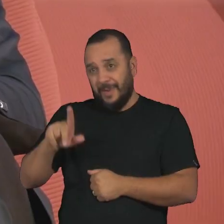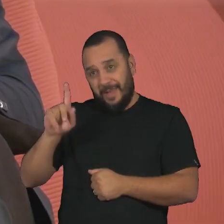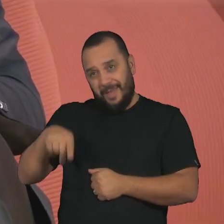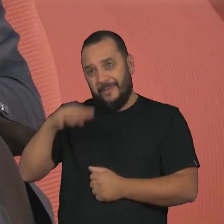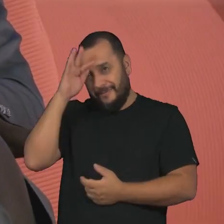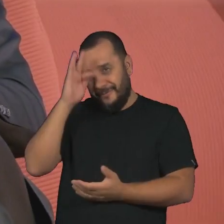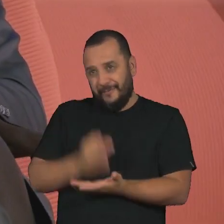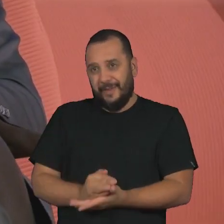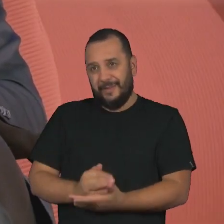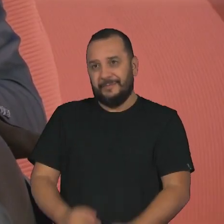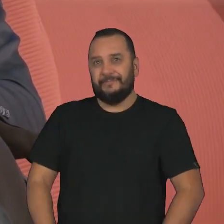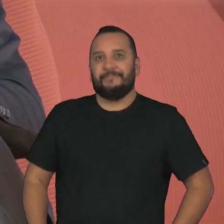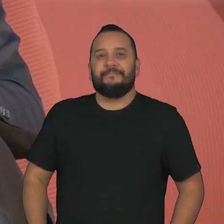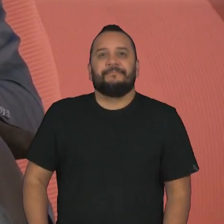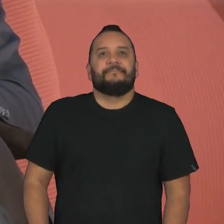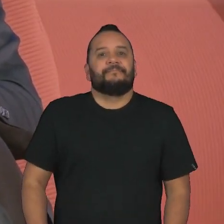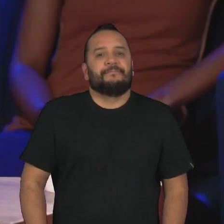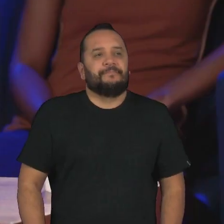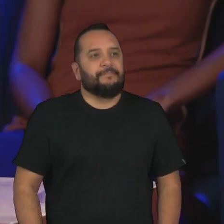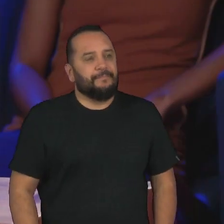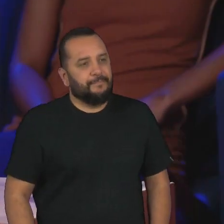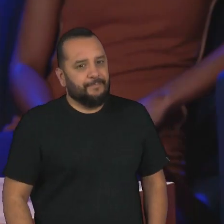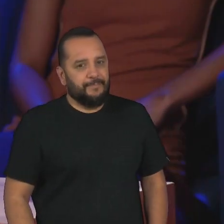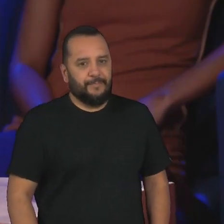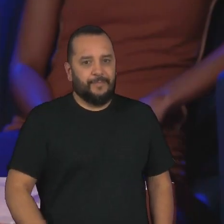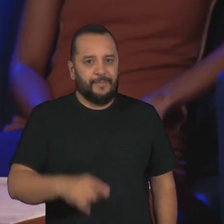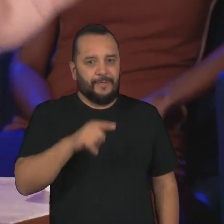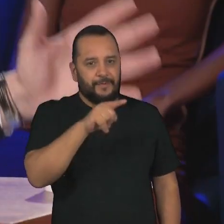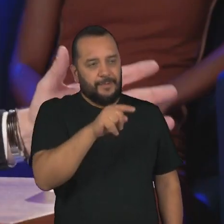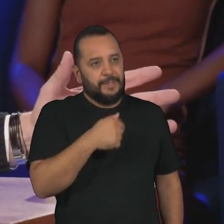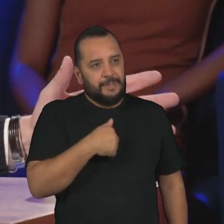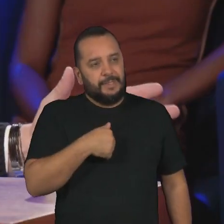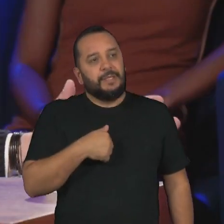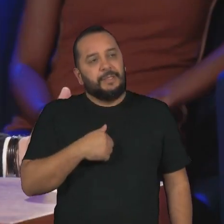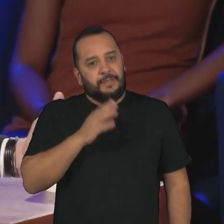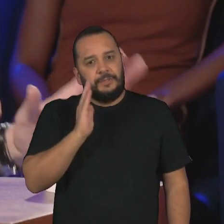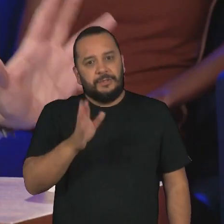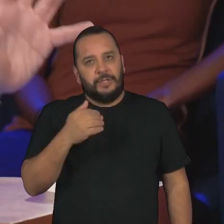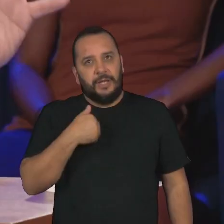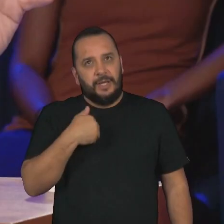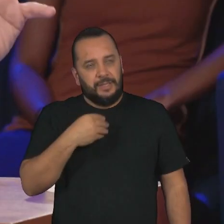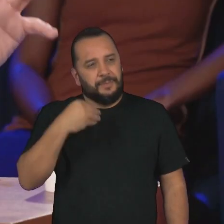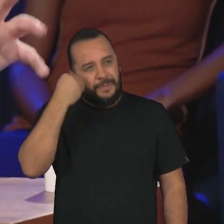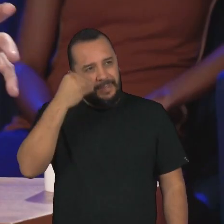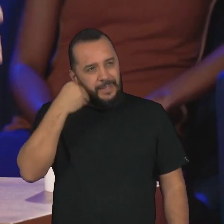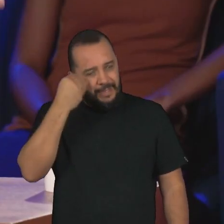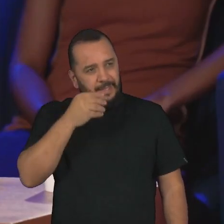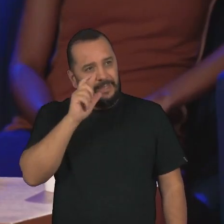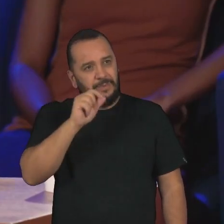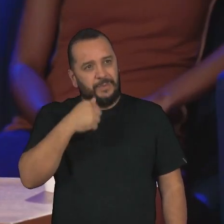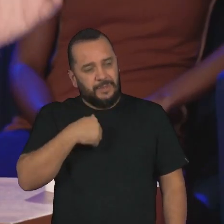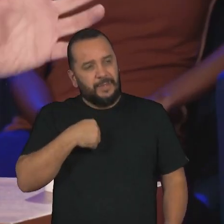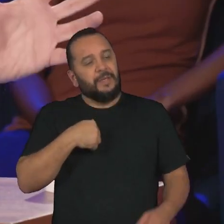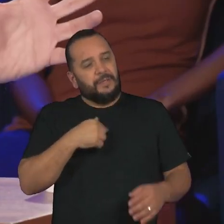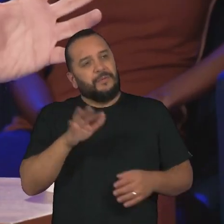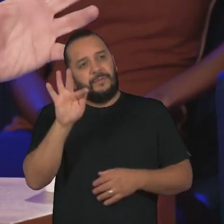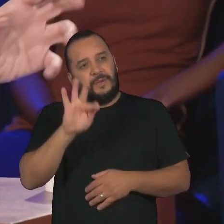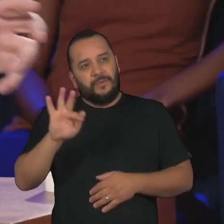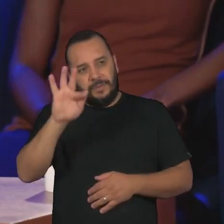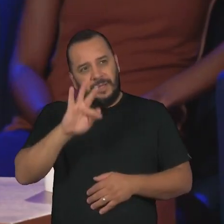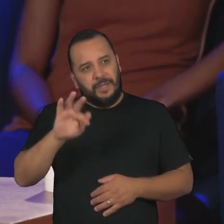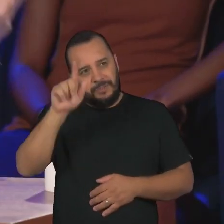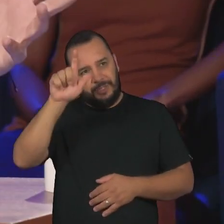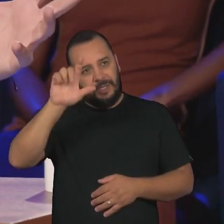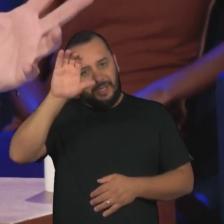né? Então, Ô padre, pegando a experiência de Deus e PUC junto, né? Então a gente está falando de uma pontifícia universidade